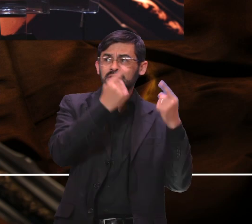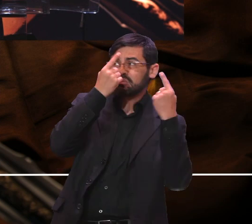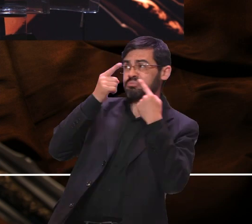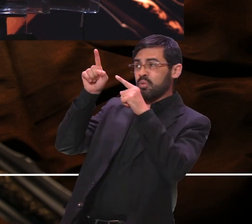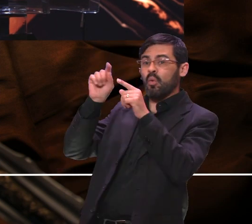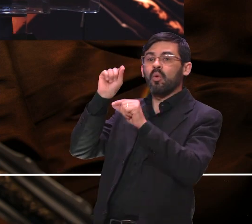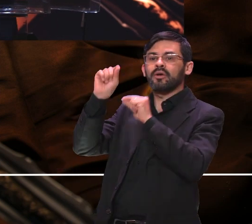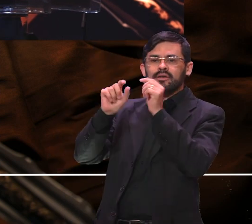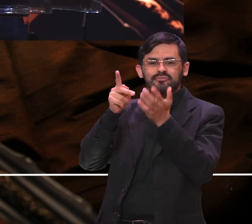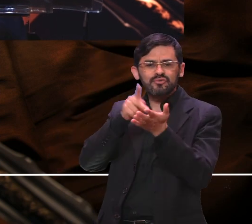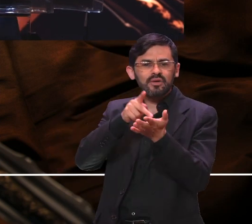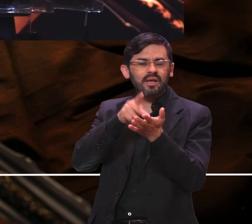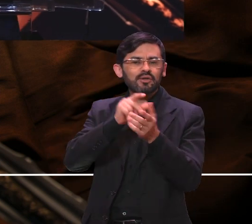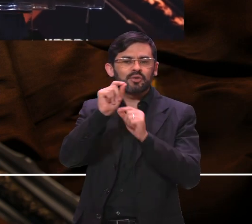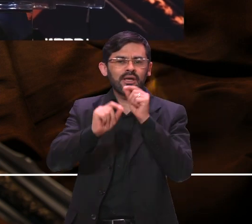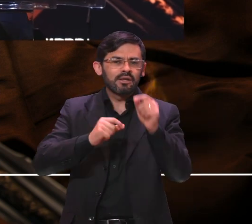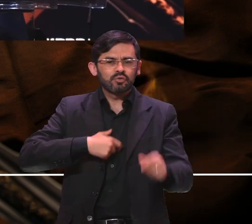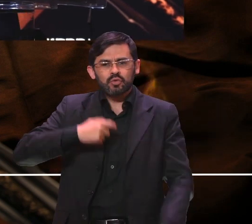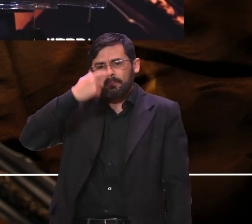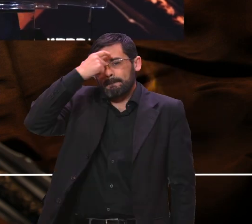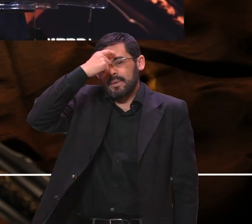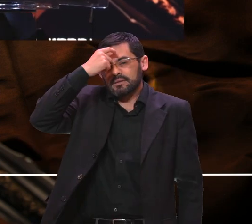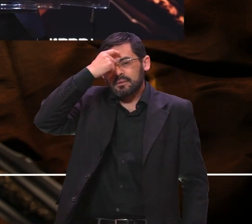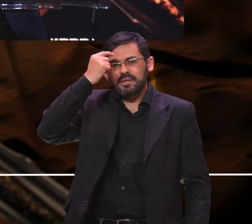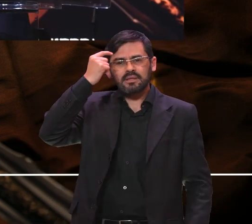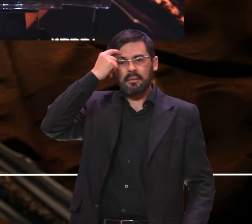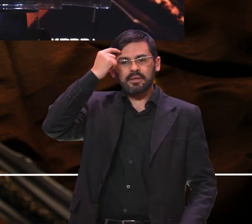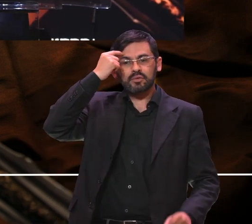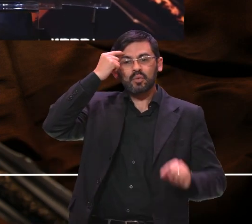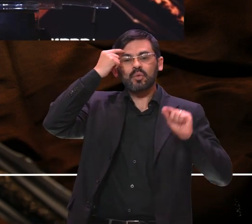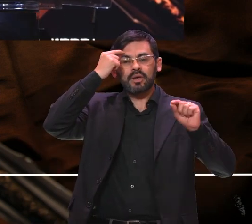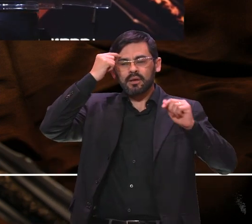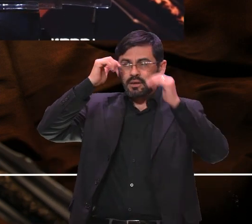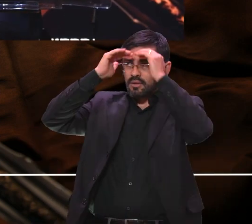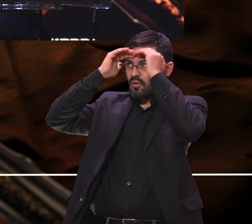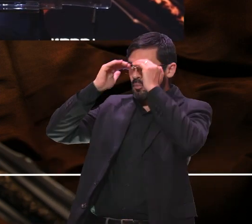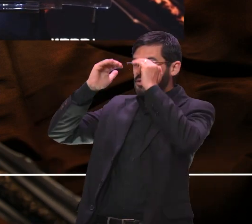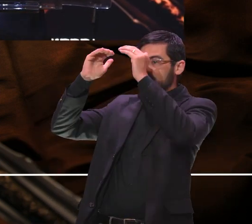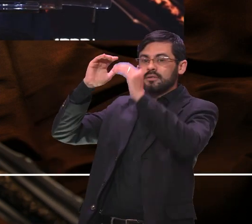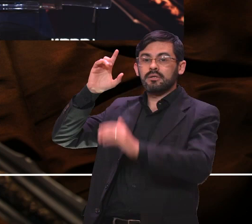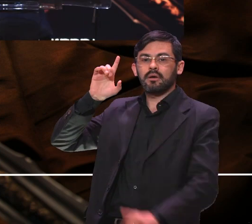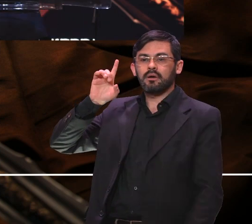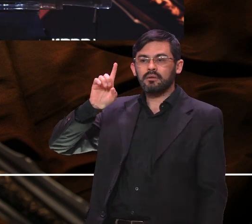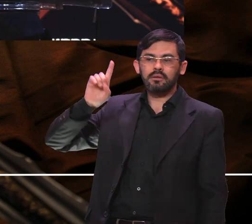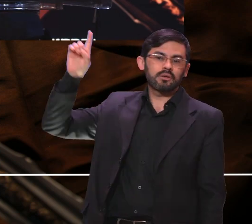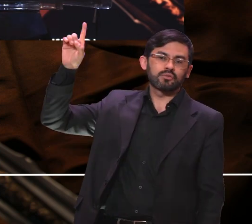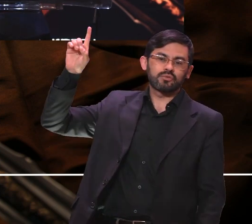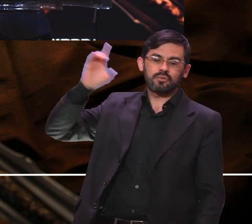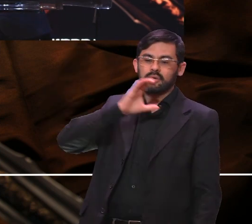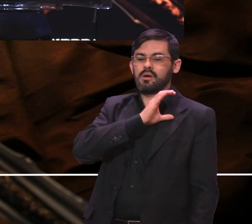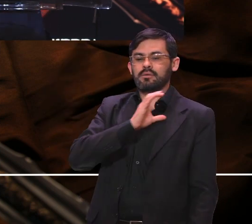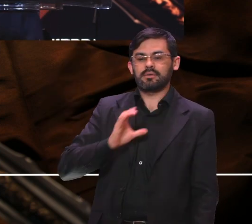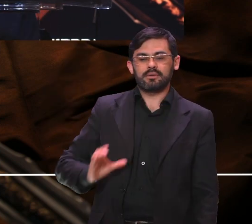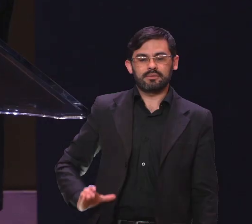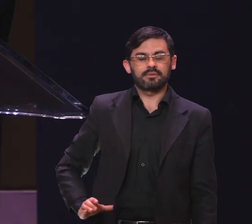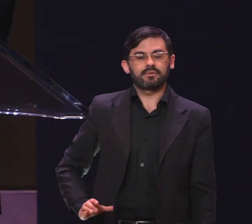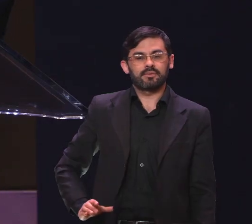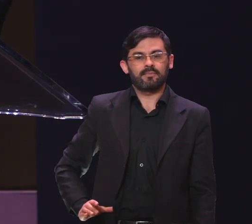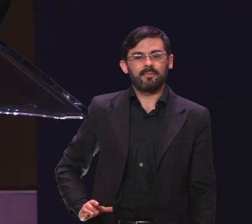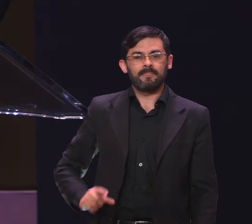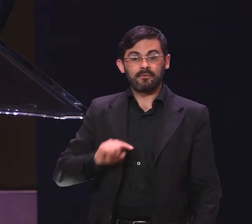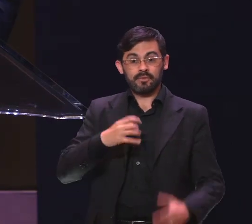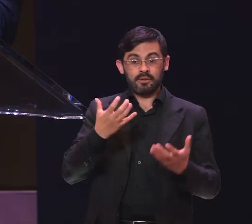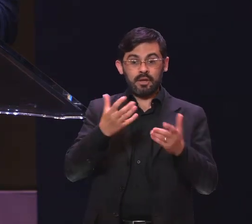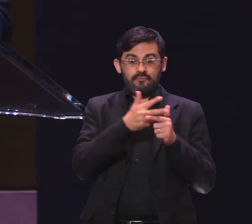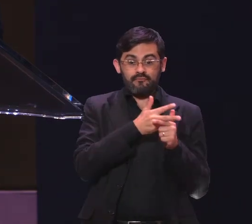levando cativo todo pensamento para torná-lo obediente a Cristo. Você quer